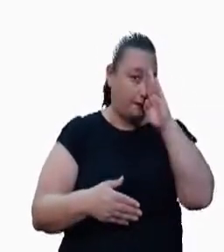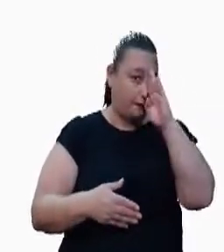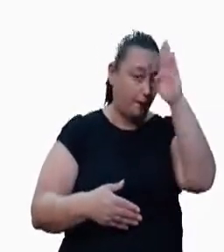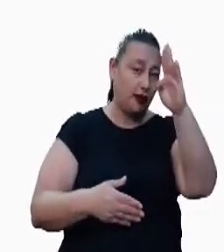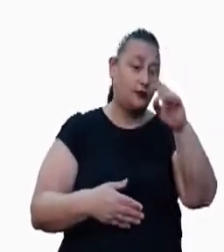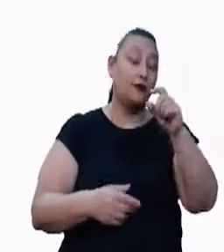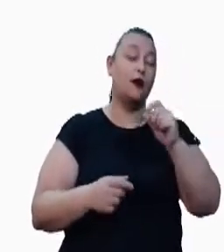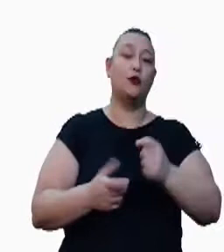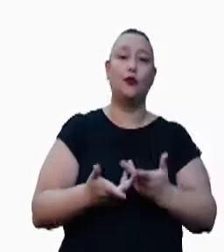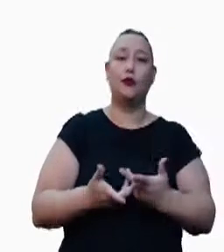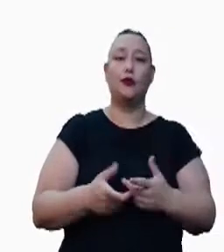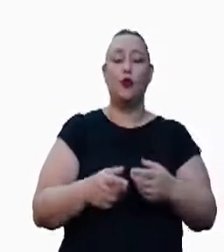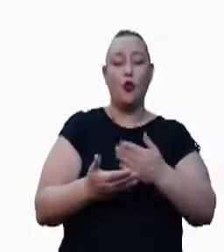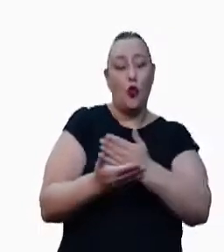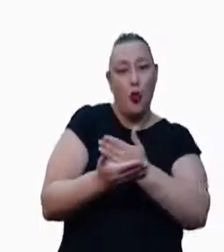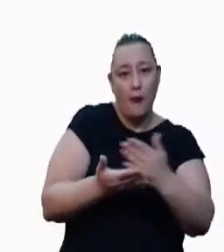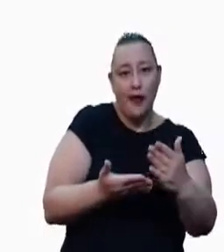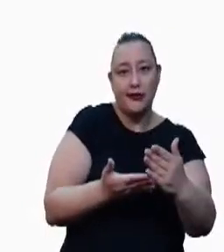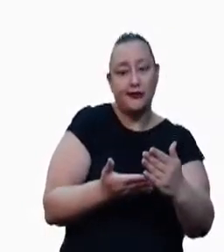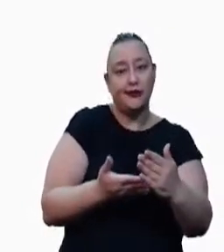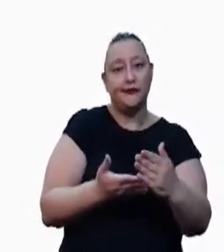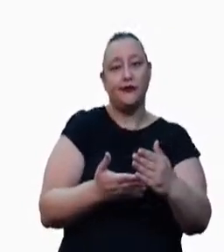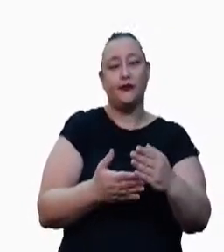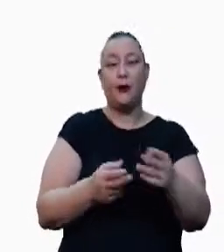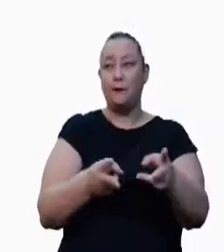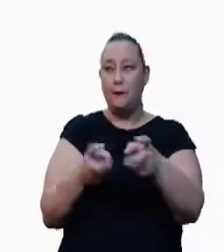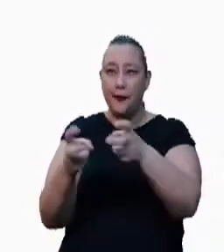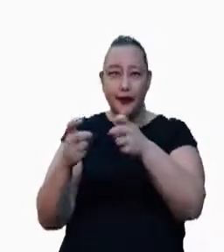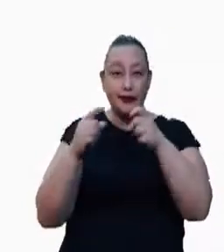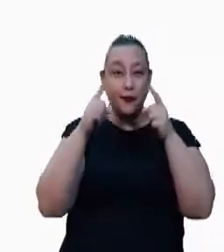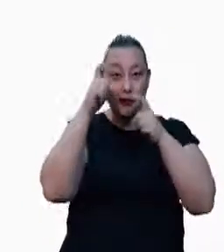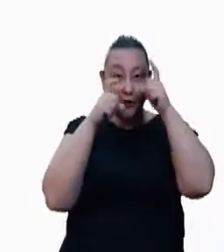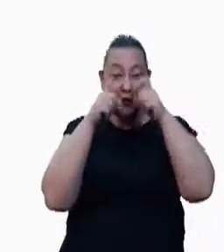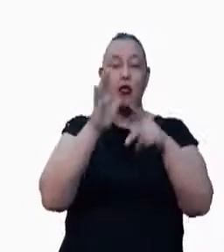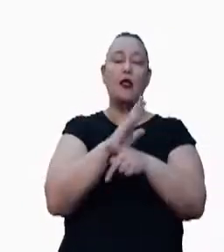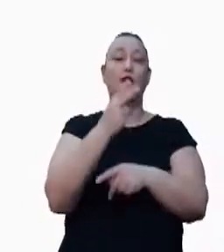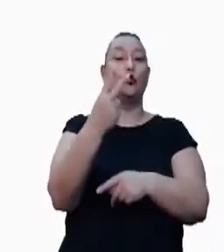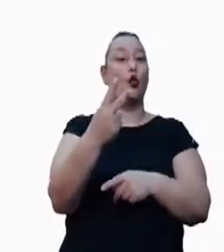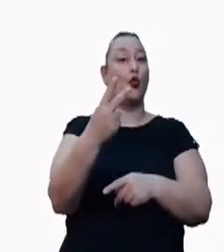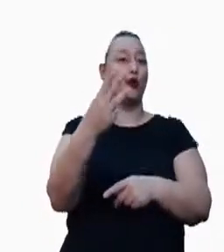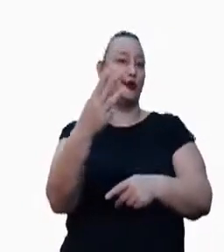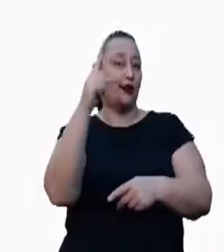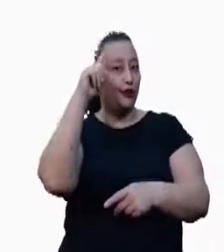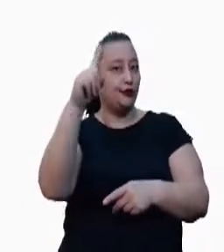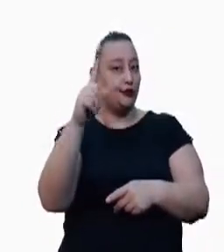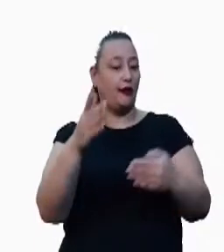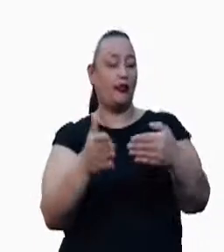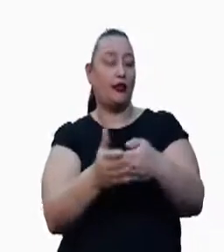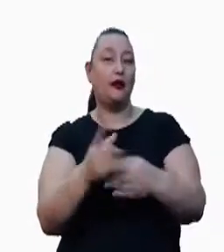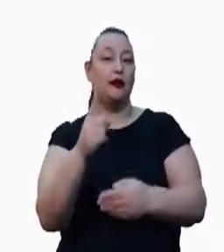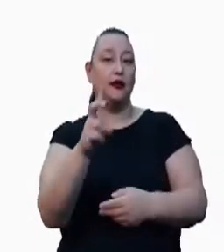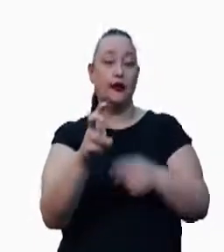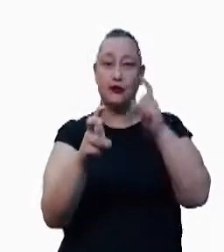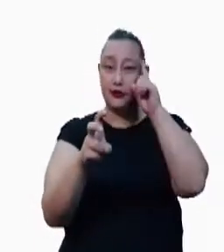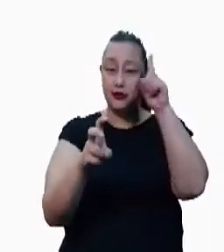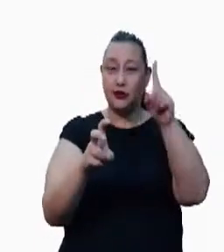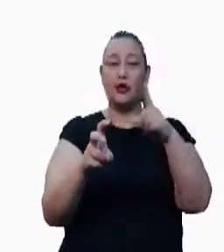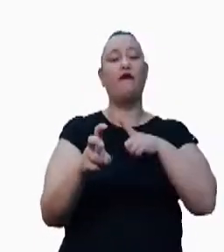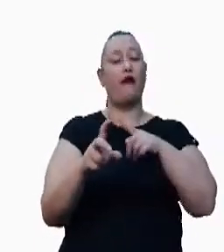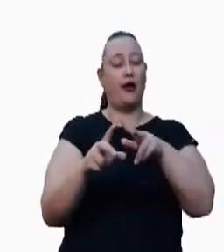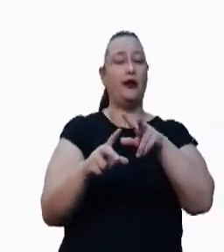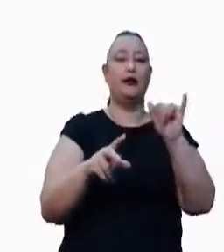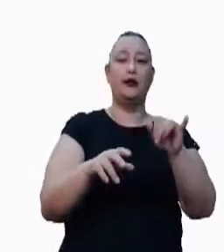ação, ela começa a fazer ação, desculpe, em 2 a 3 dias. E até 15 dias ela vai ter